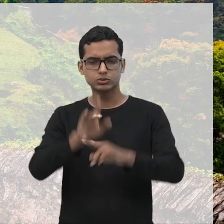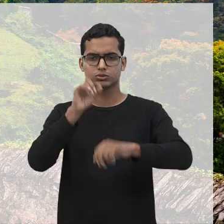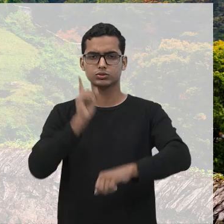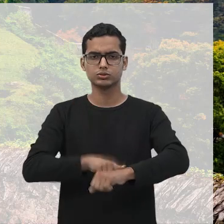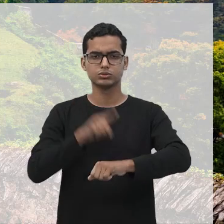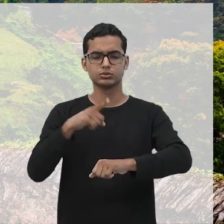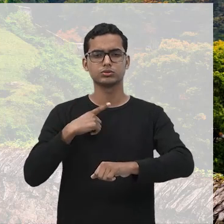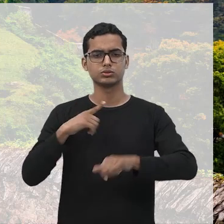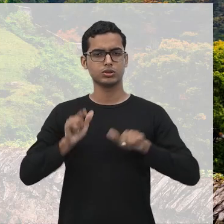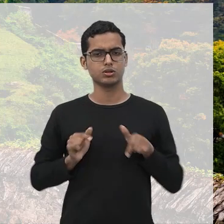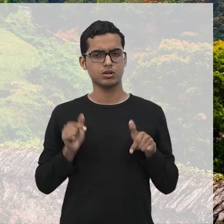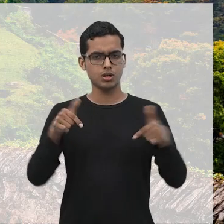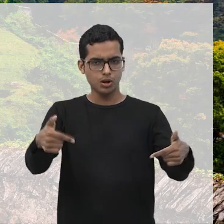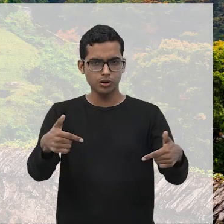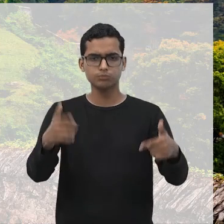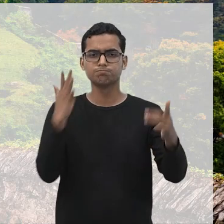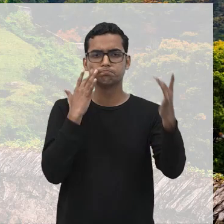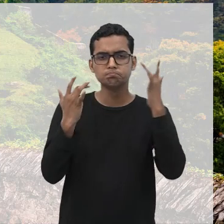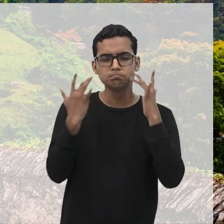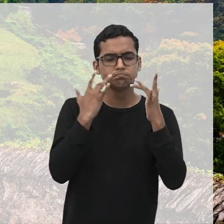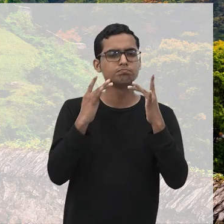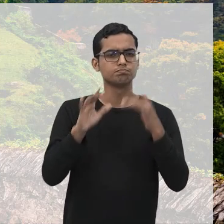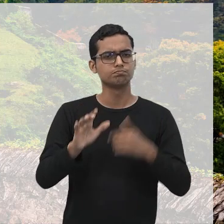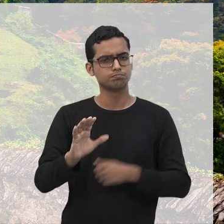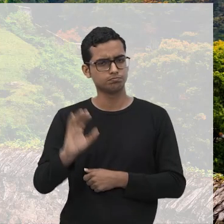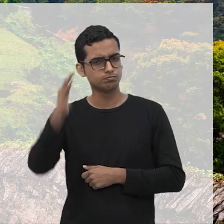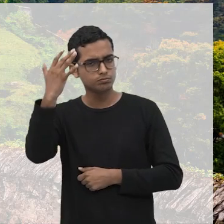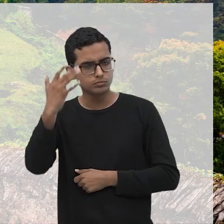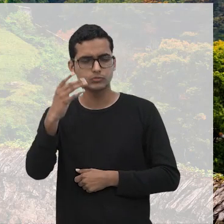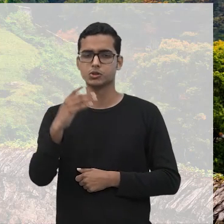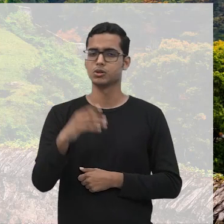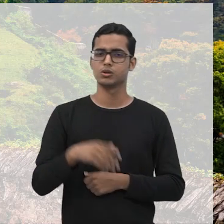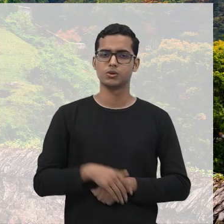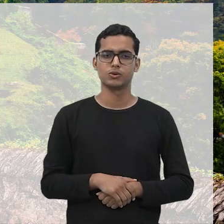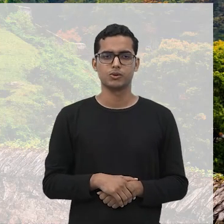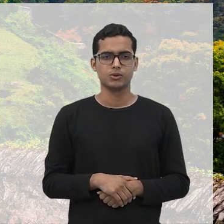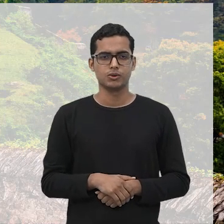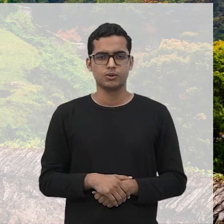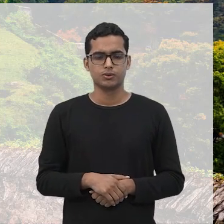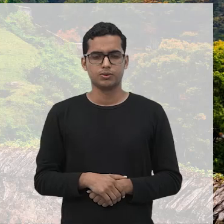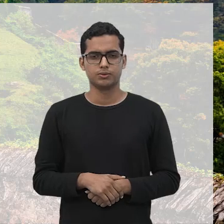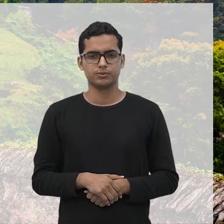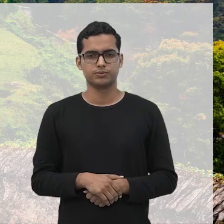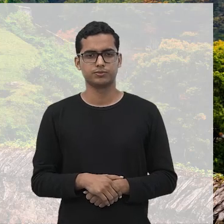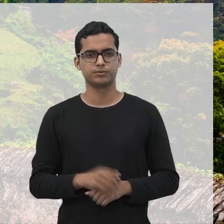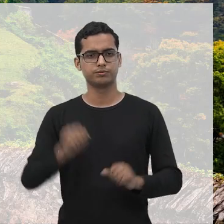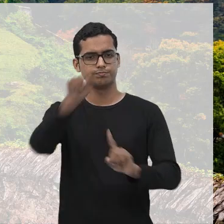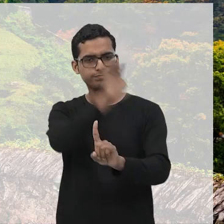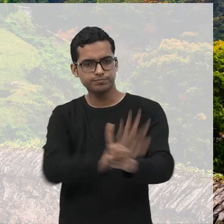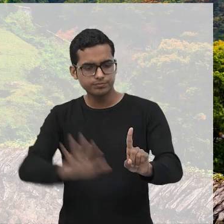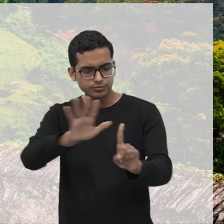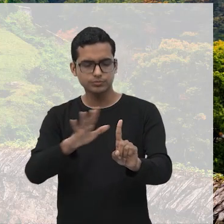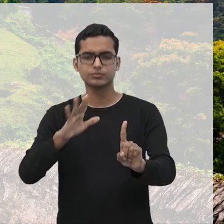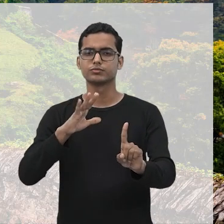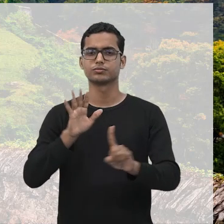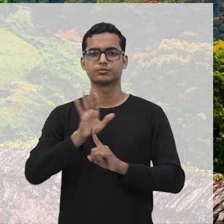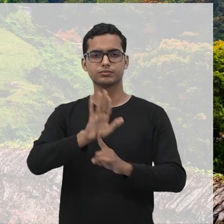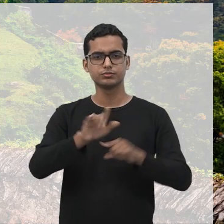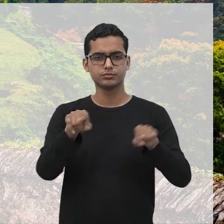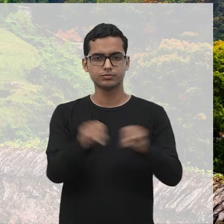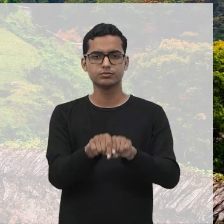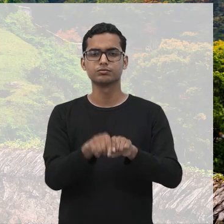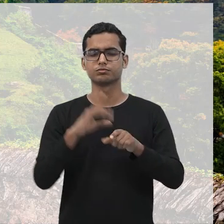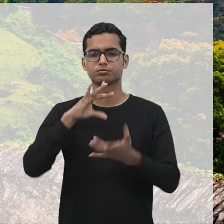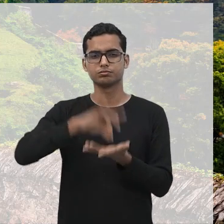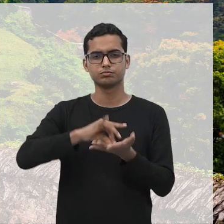onde a ação da peça se desenrola. É um dos componentes fundamentais da produção